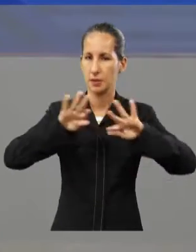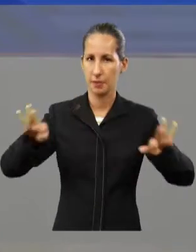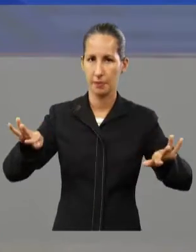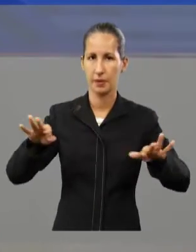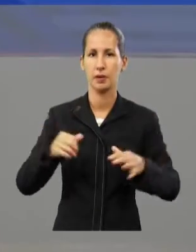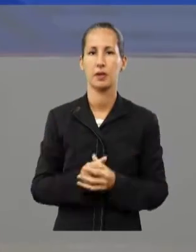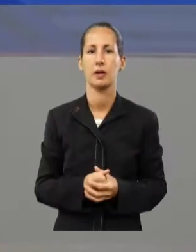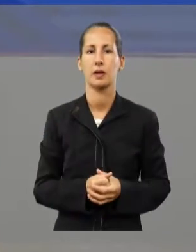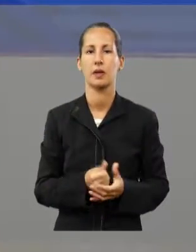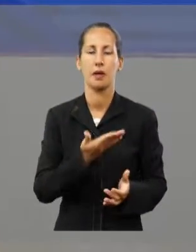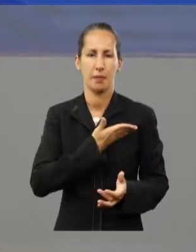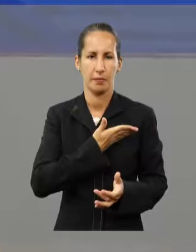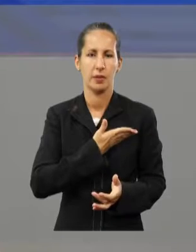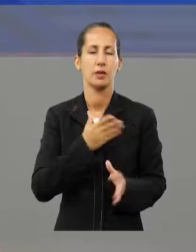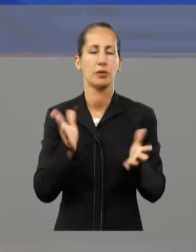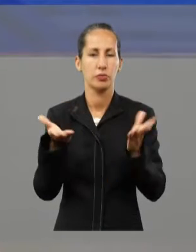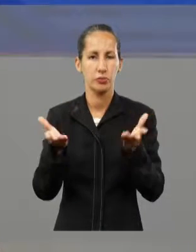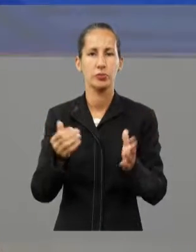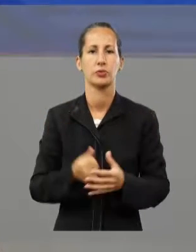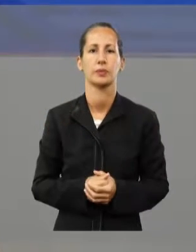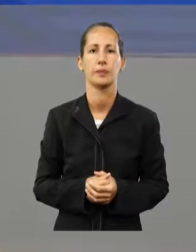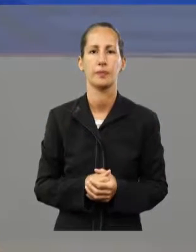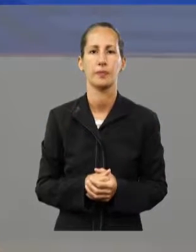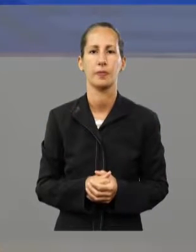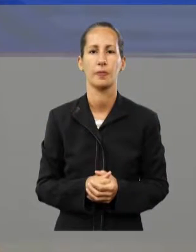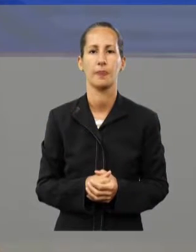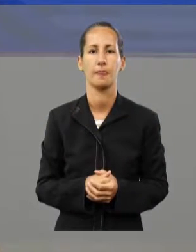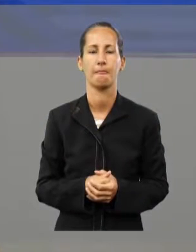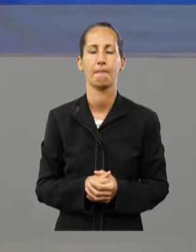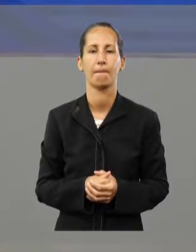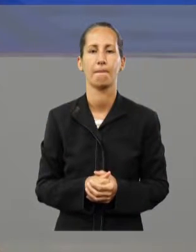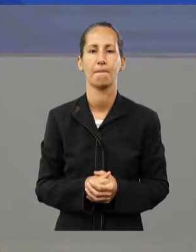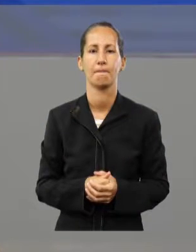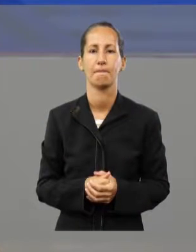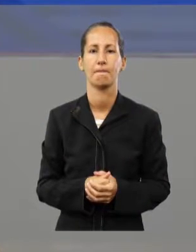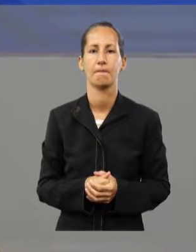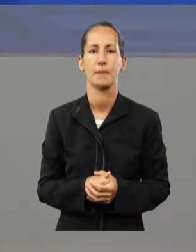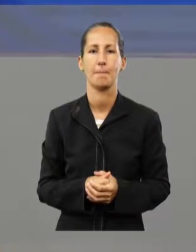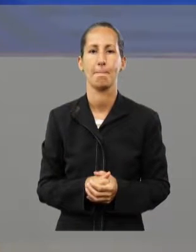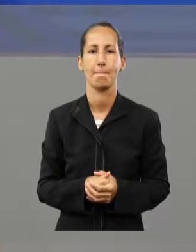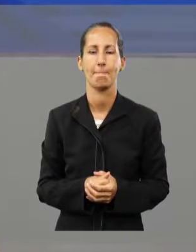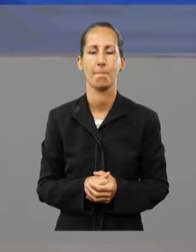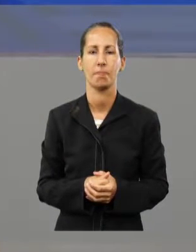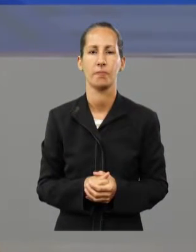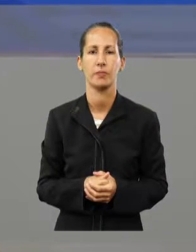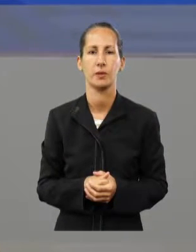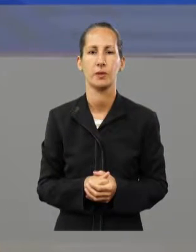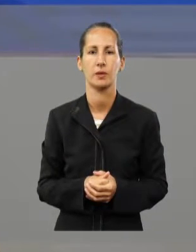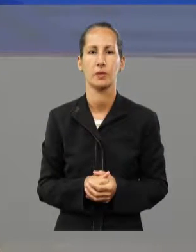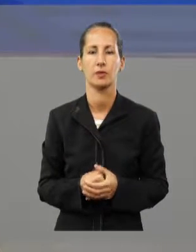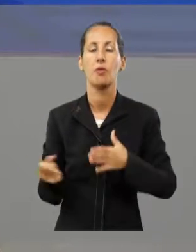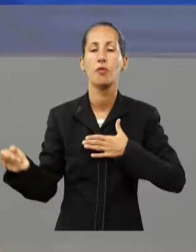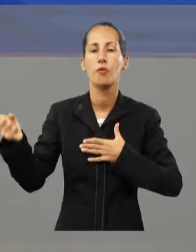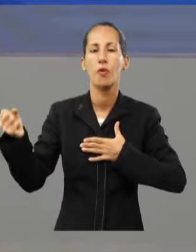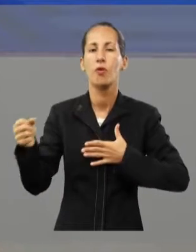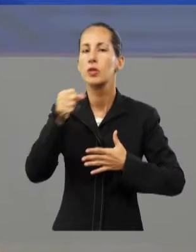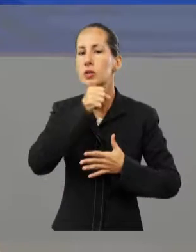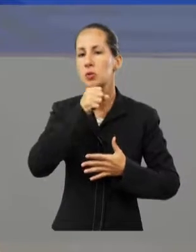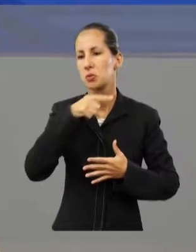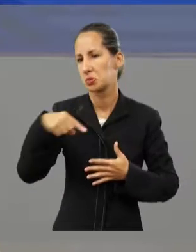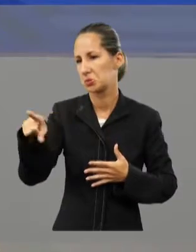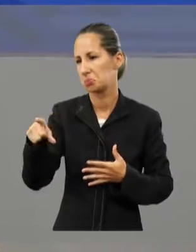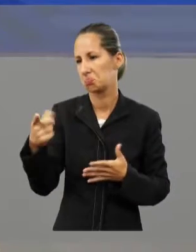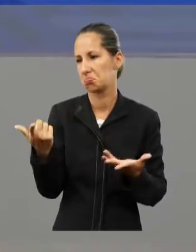é minha amiga ela, sempre ela, mas é uma amiga. Então eu peguei aí para o Forró do Idoso. Não tinha para onde ir.